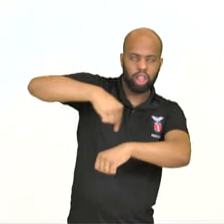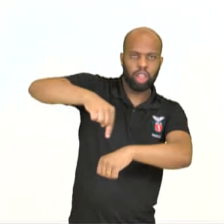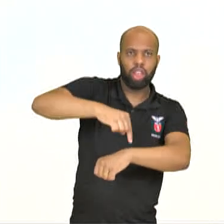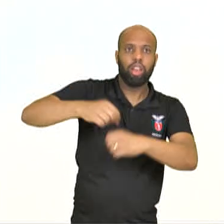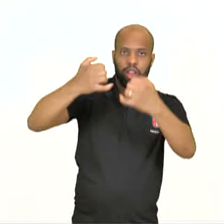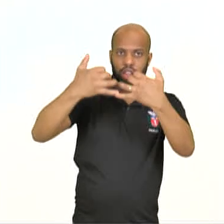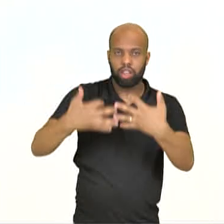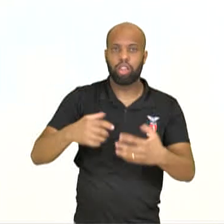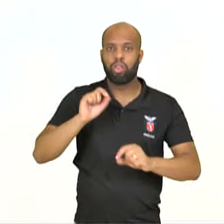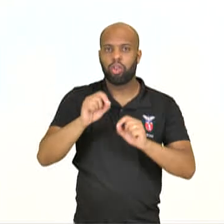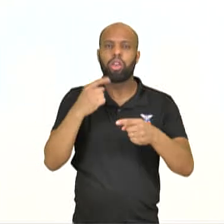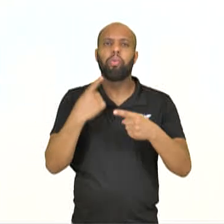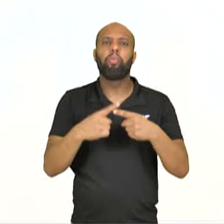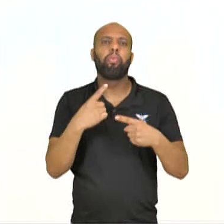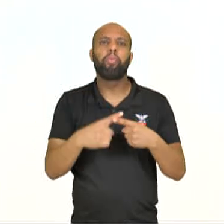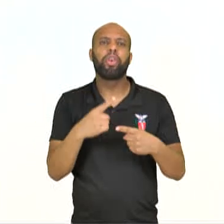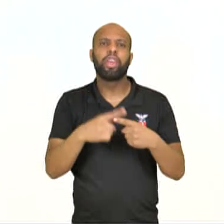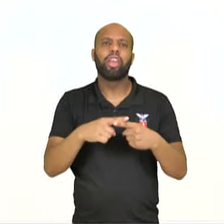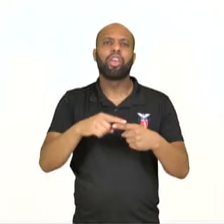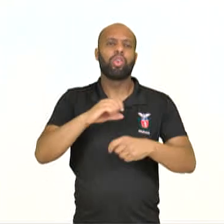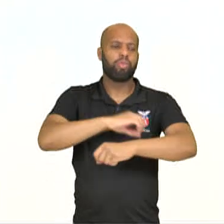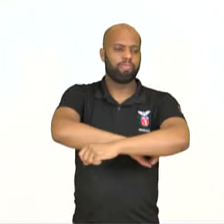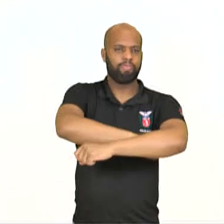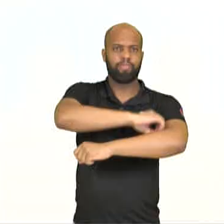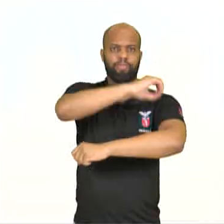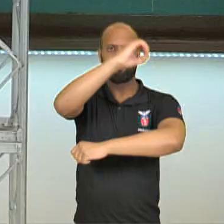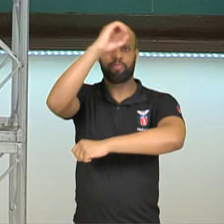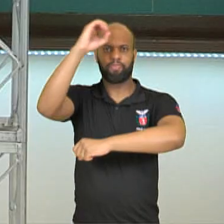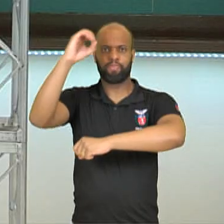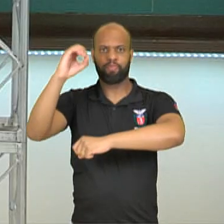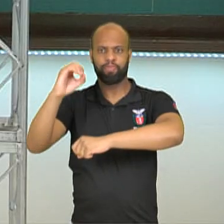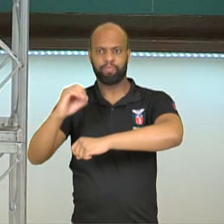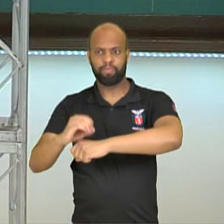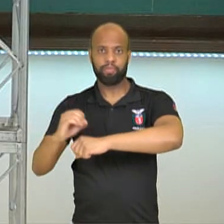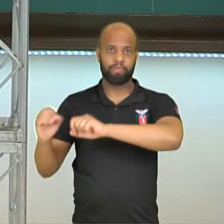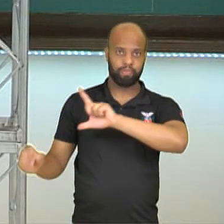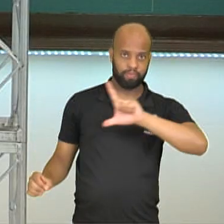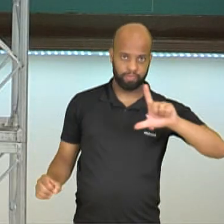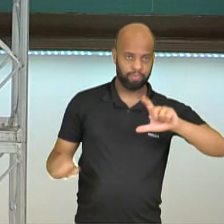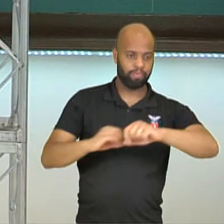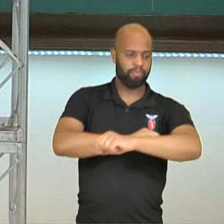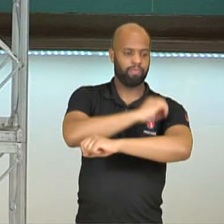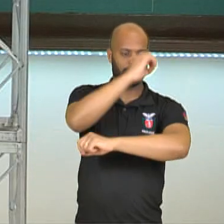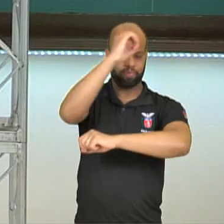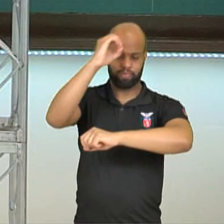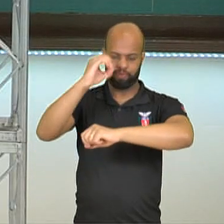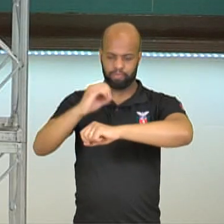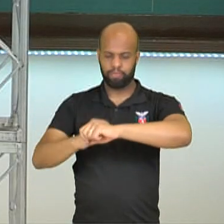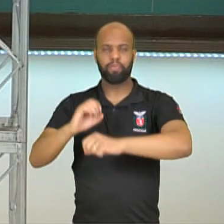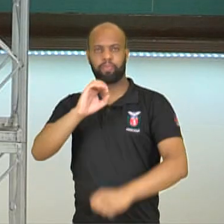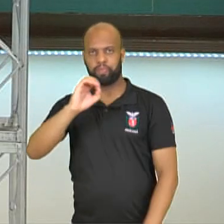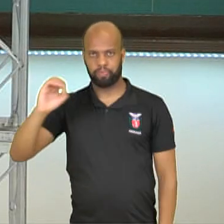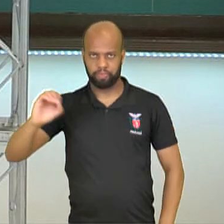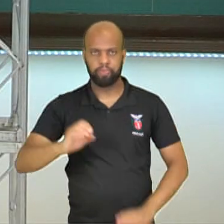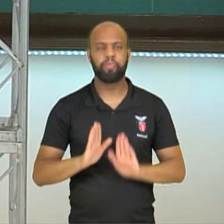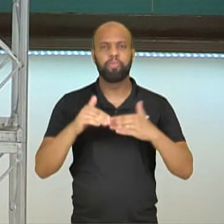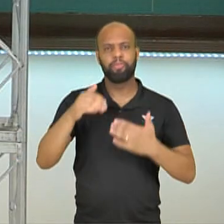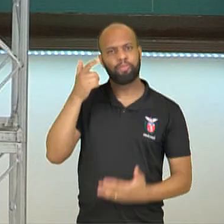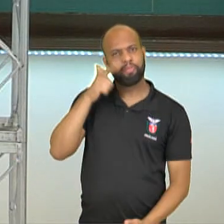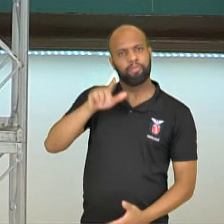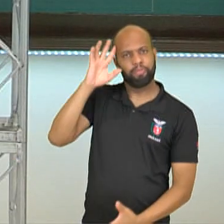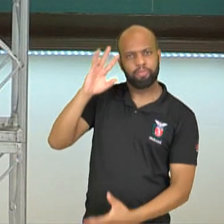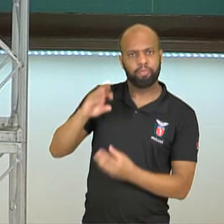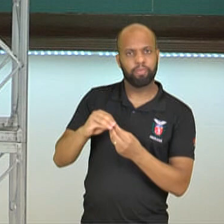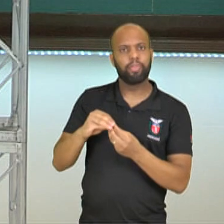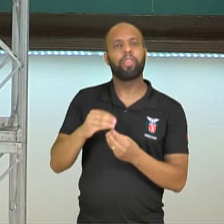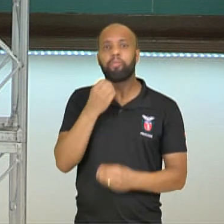no leste e o poente a oeste. Perceba a quantidade de informações que nós estamos trazendo aqui. E para que a gente consiga compreender melhor